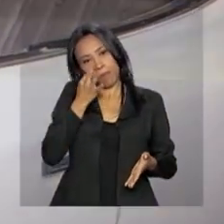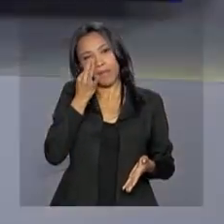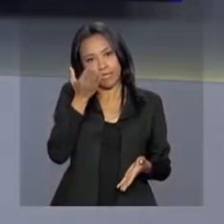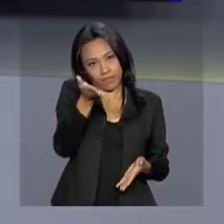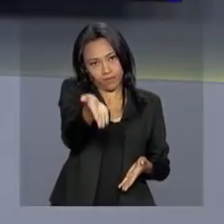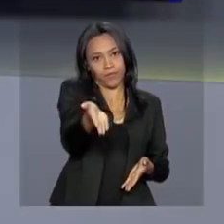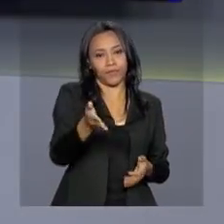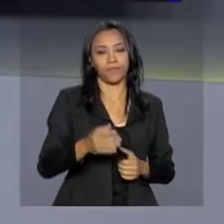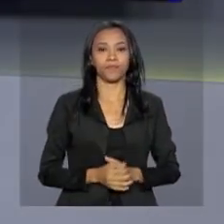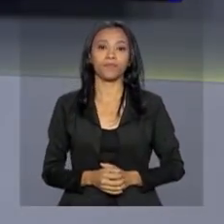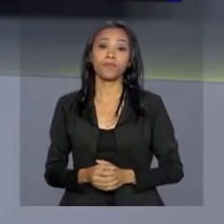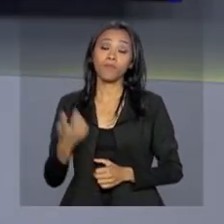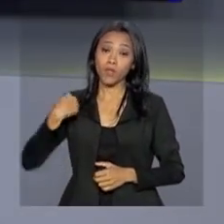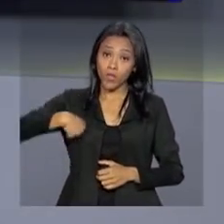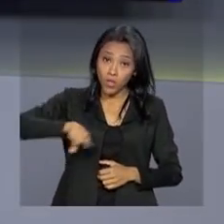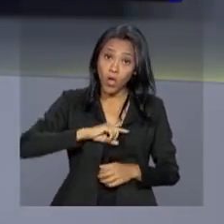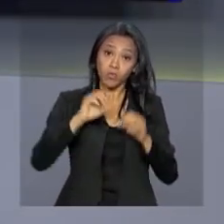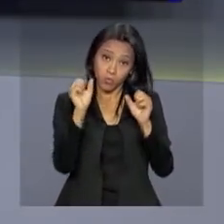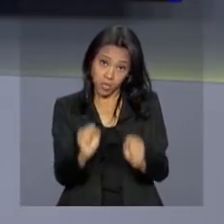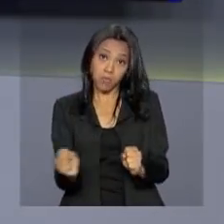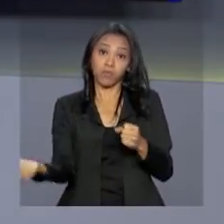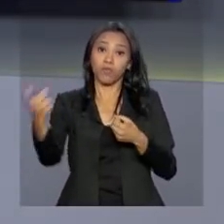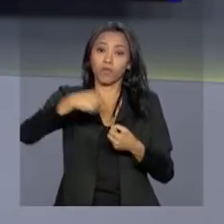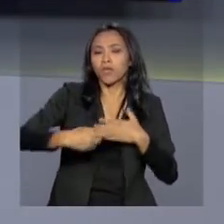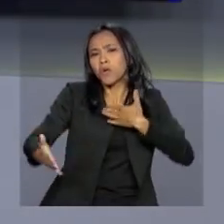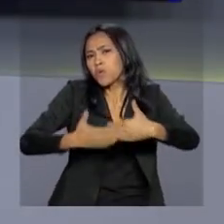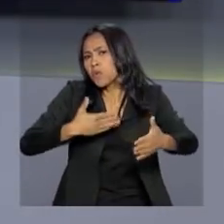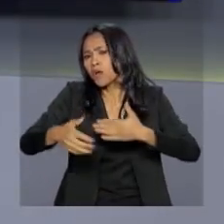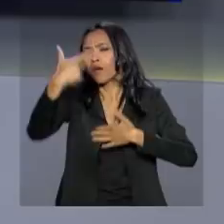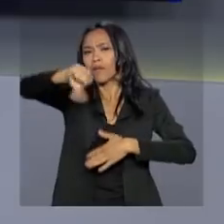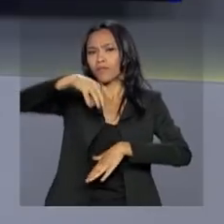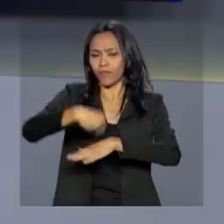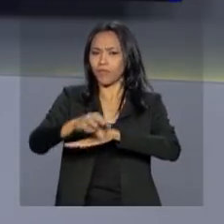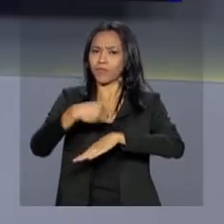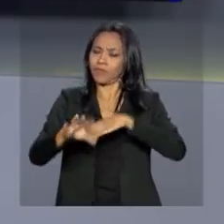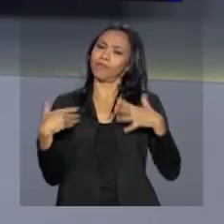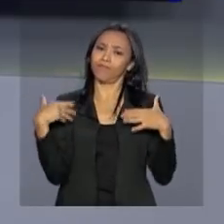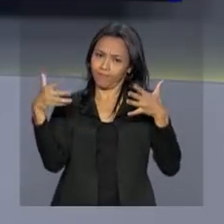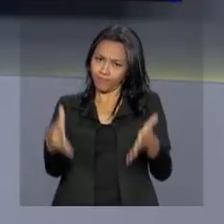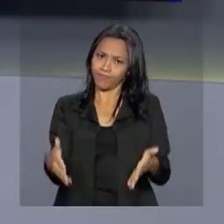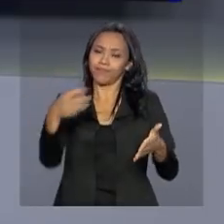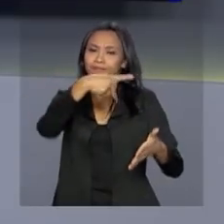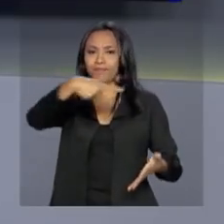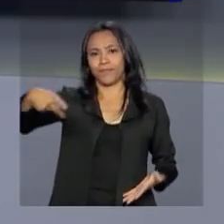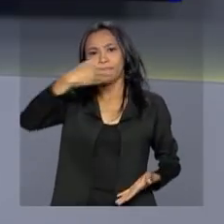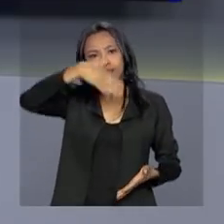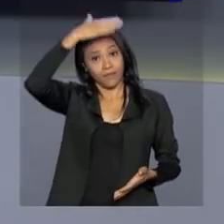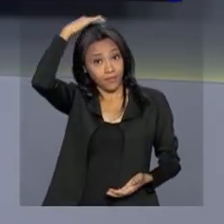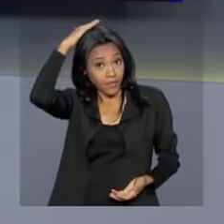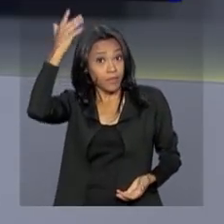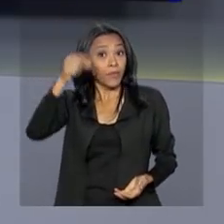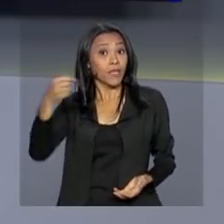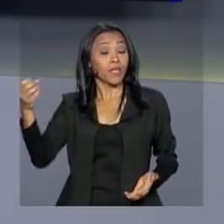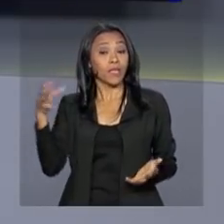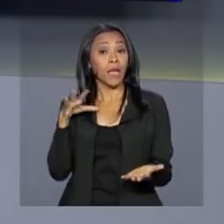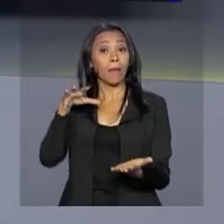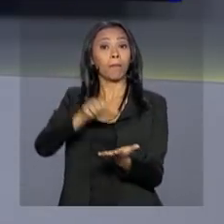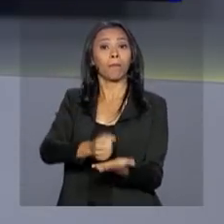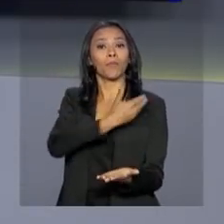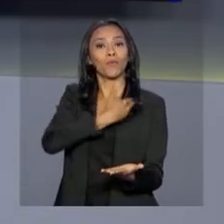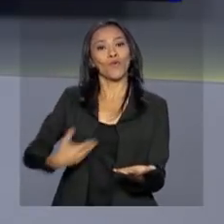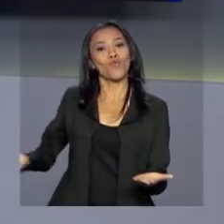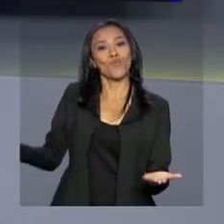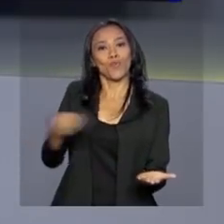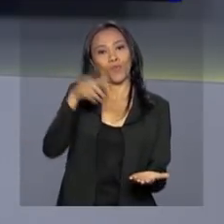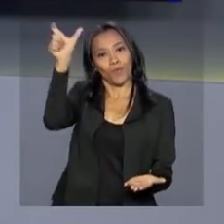Paraguai nós podemos voltar a qualquer momento com outras informações sobre a participação do presidente Michel Temer na posse do novo presidente do